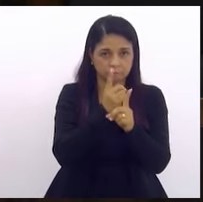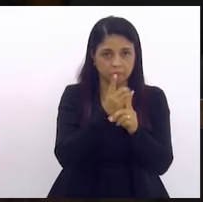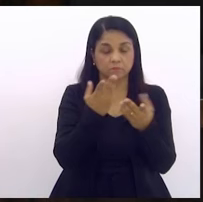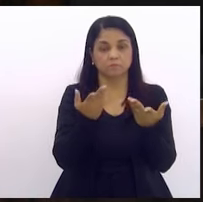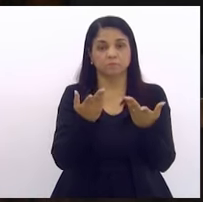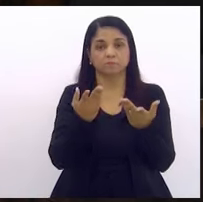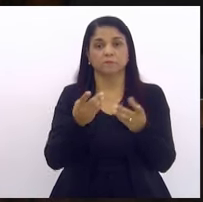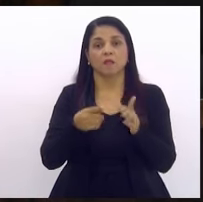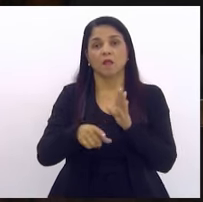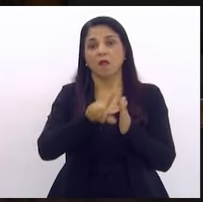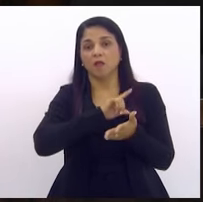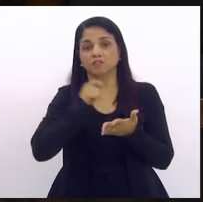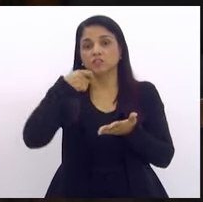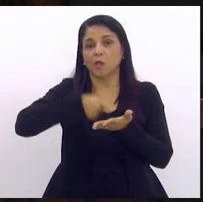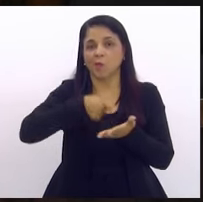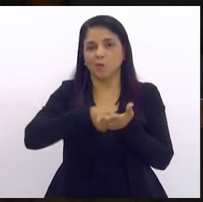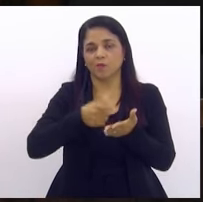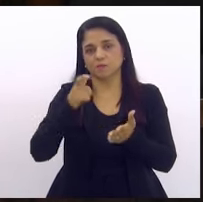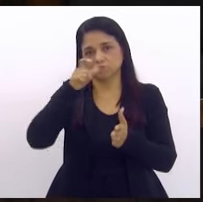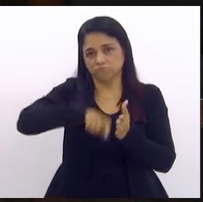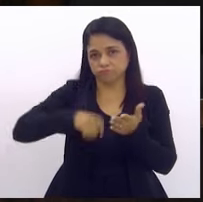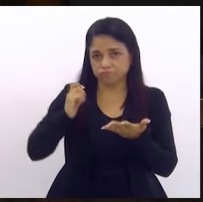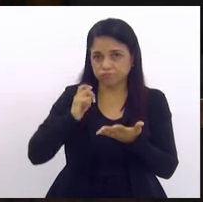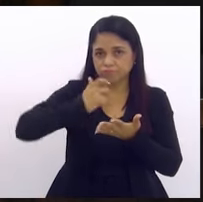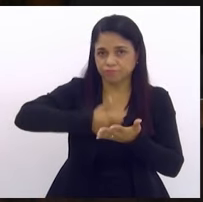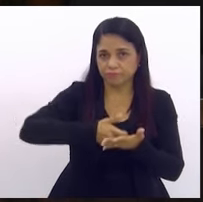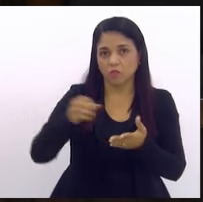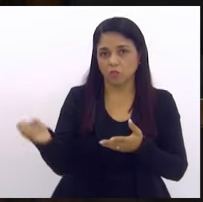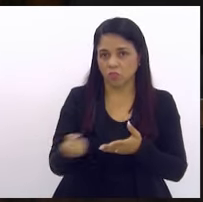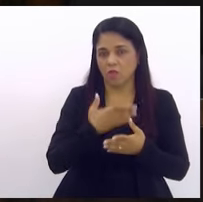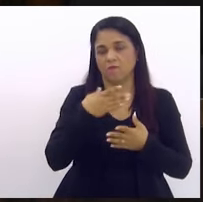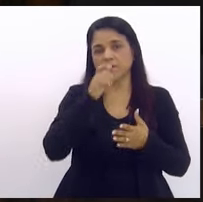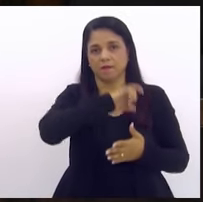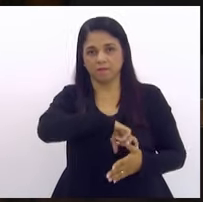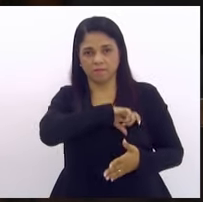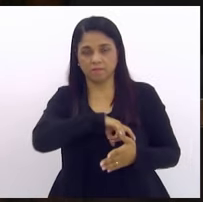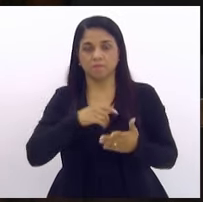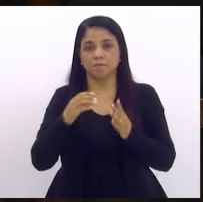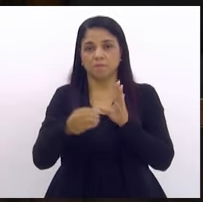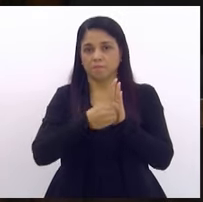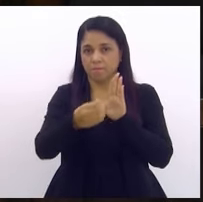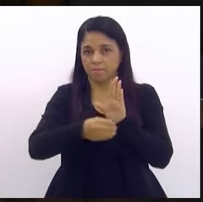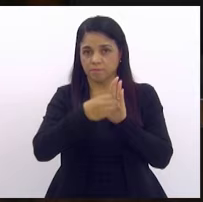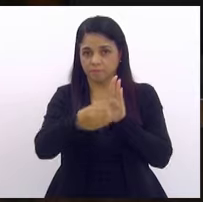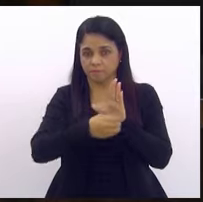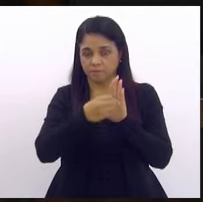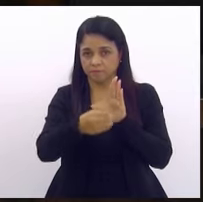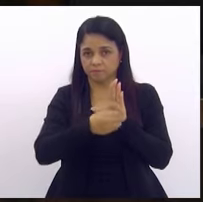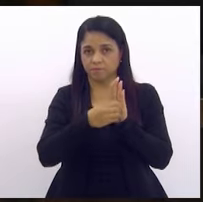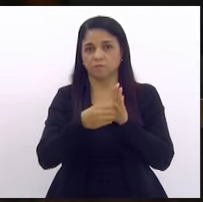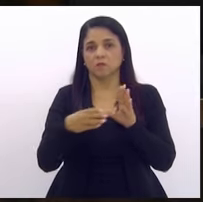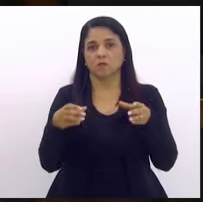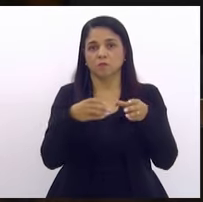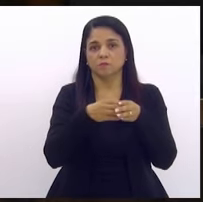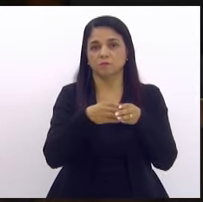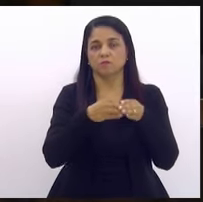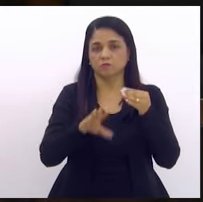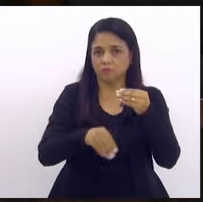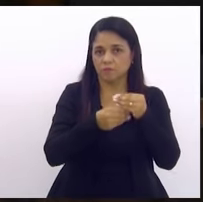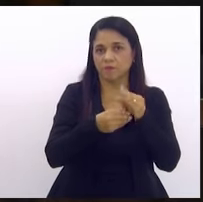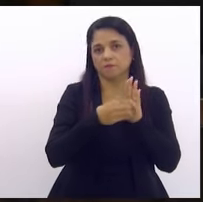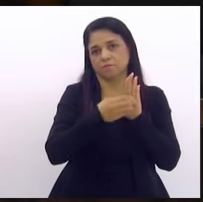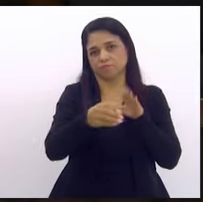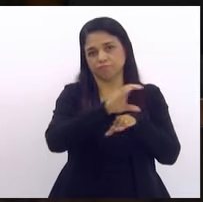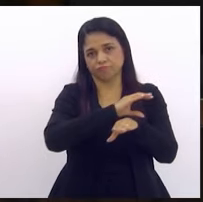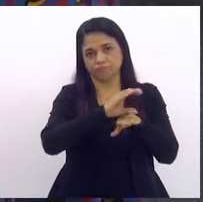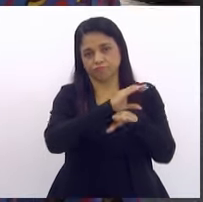antes da cobrança da taxa pela nova emissão. Pendendo de pareceres de parecer da Comissão de Emendas Constitucionais e veto,